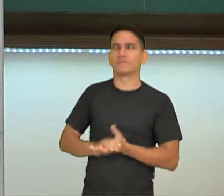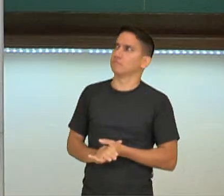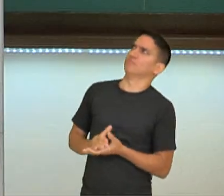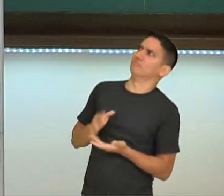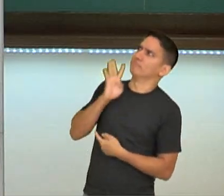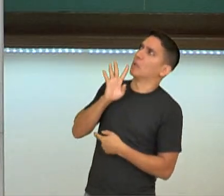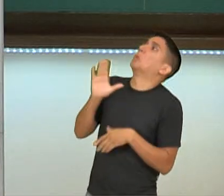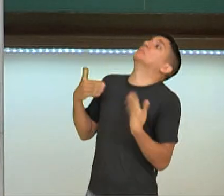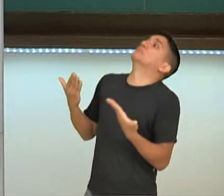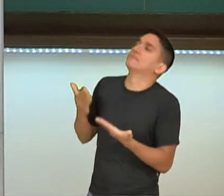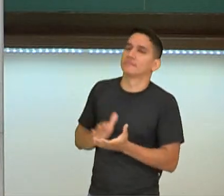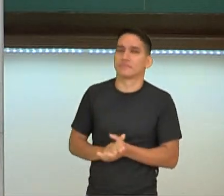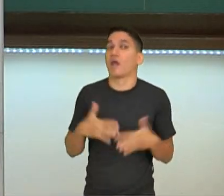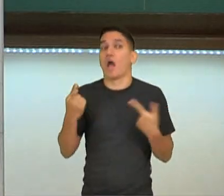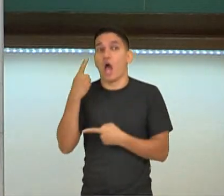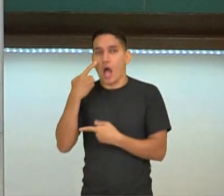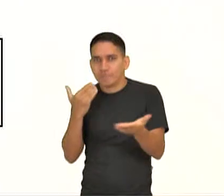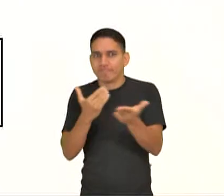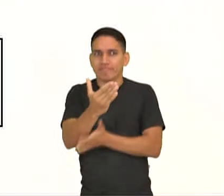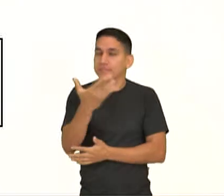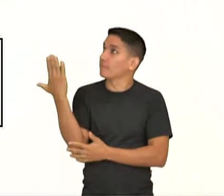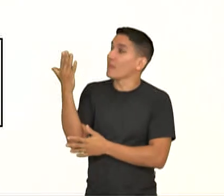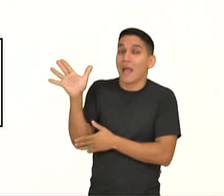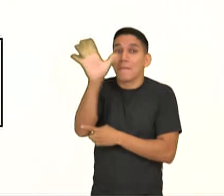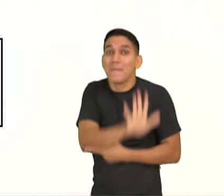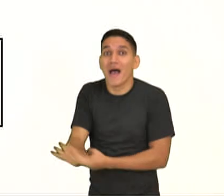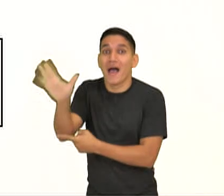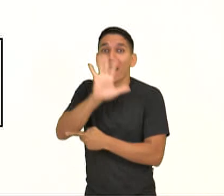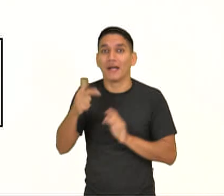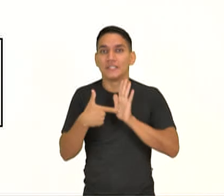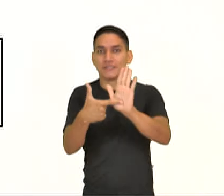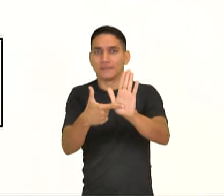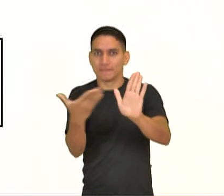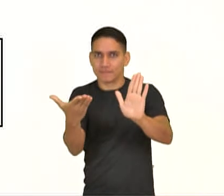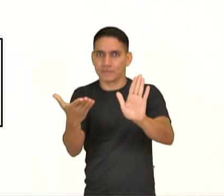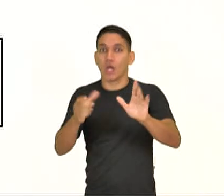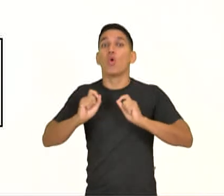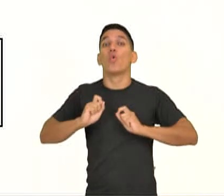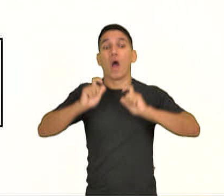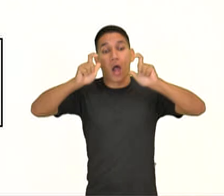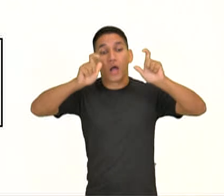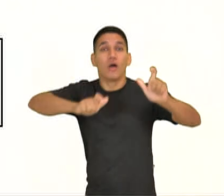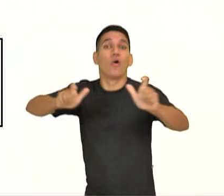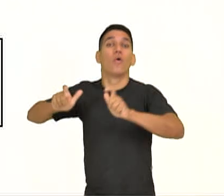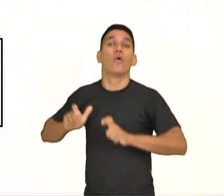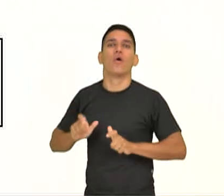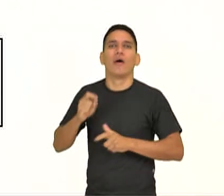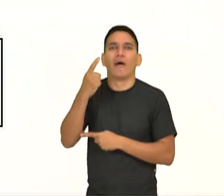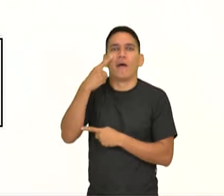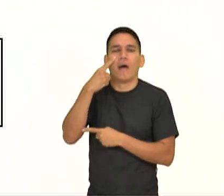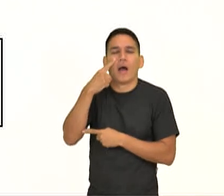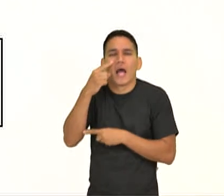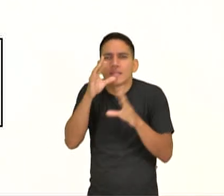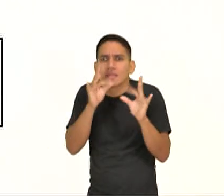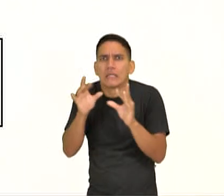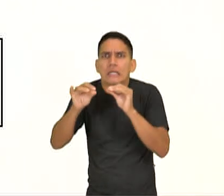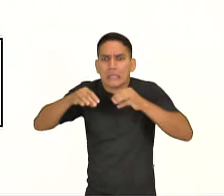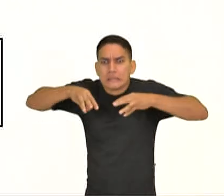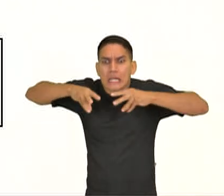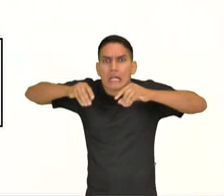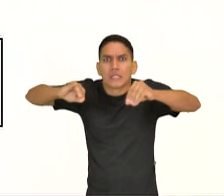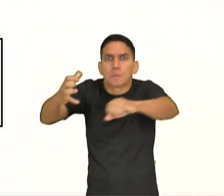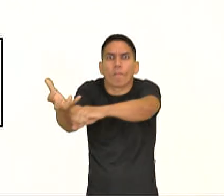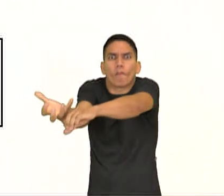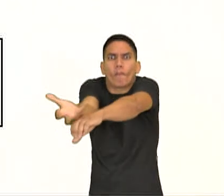Já começamos com tudo. Olha lá, essa imagem, se eu mostrasse para vocês a localização, observe o deserto, gente.